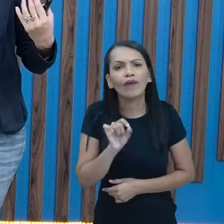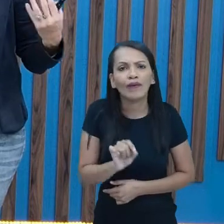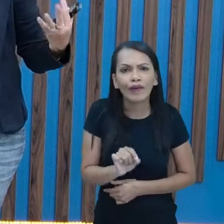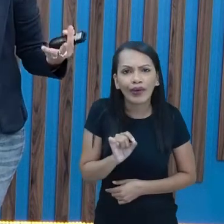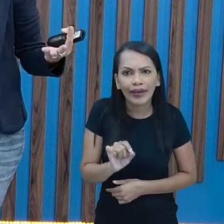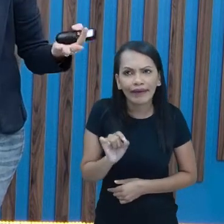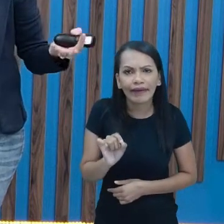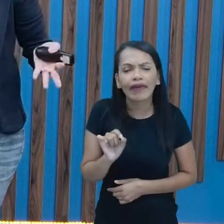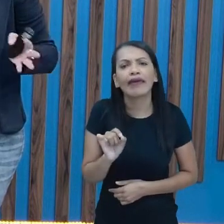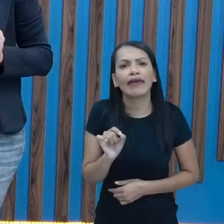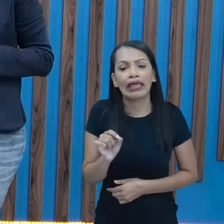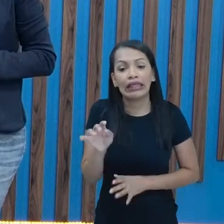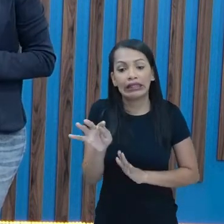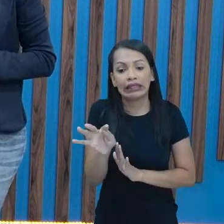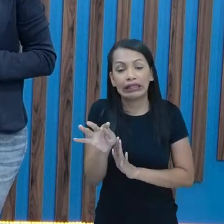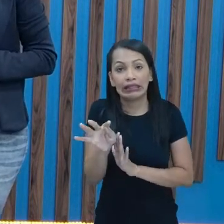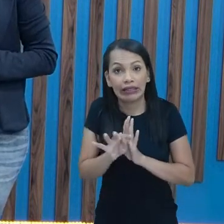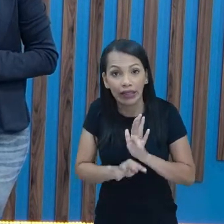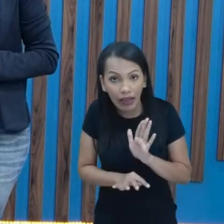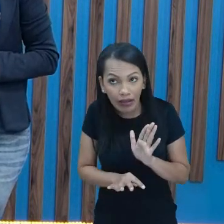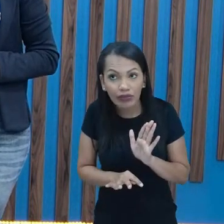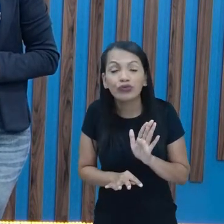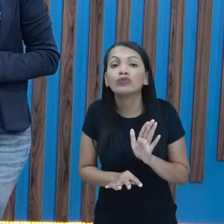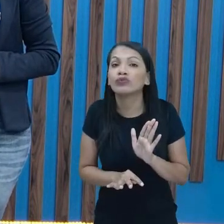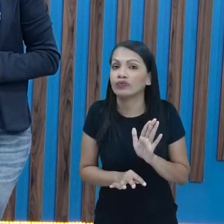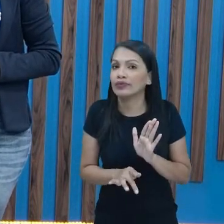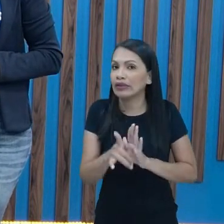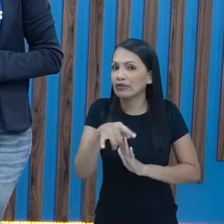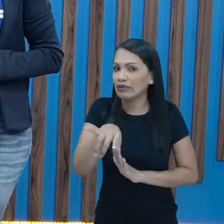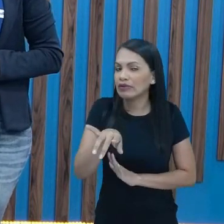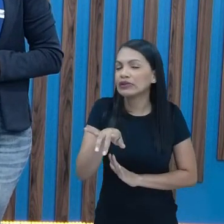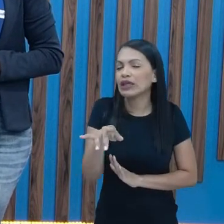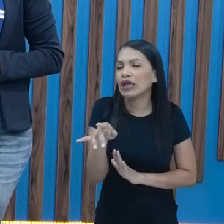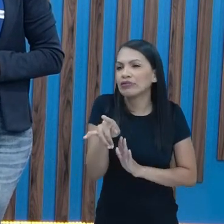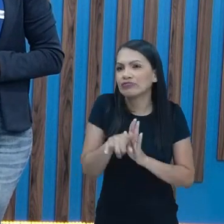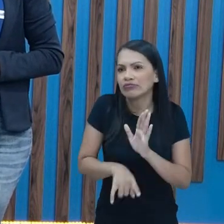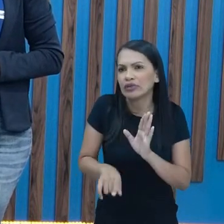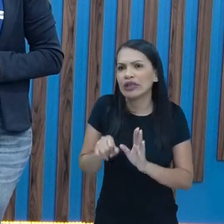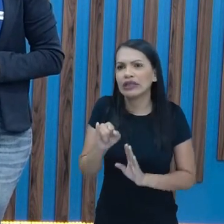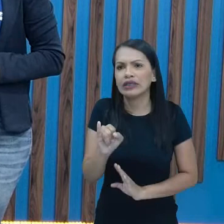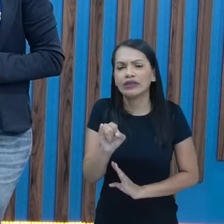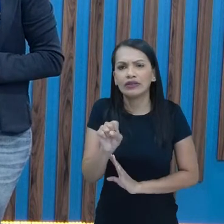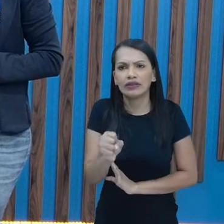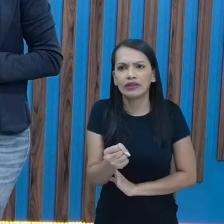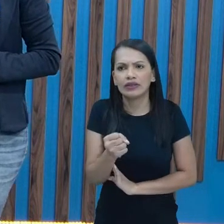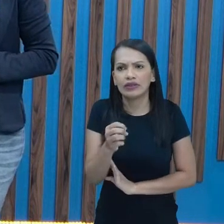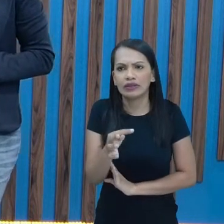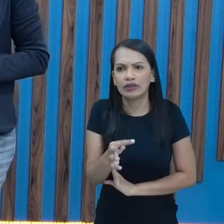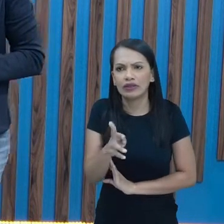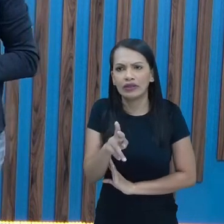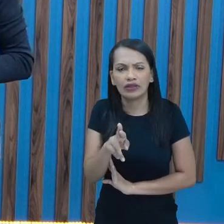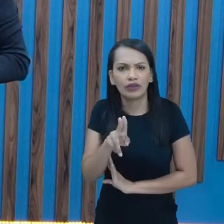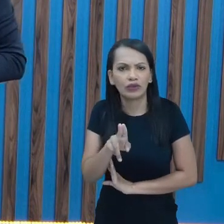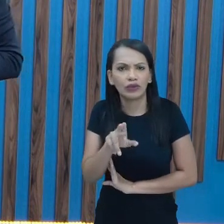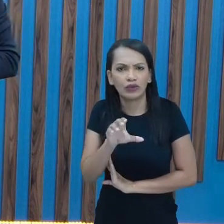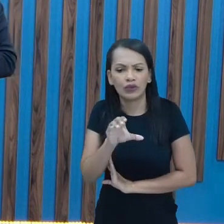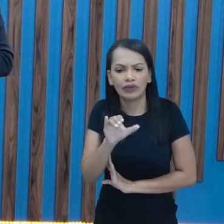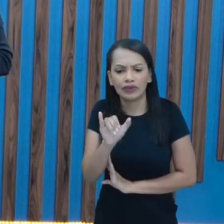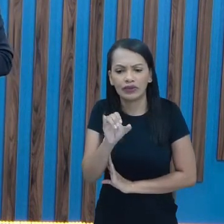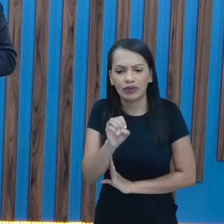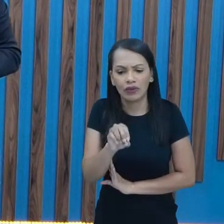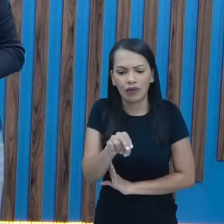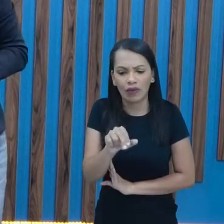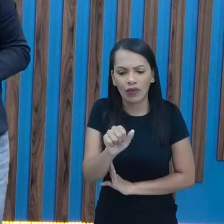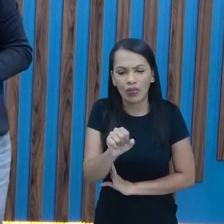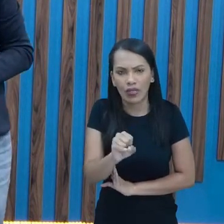textos instrucionais? Será que você sabe? Quando a gente fala em instrução, o que isso significa? Quando alguém